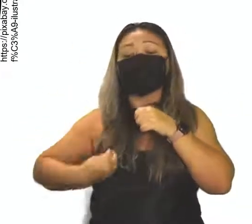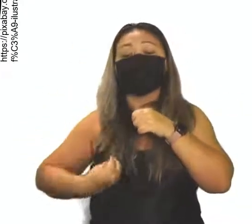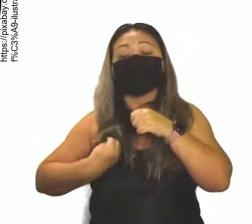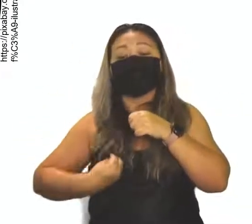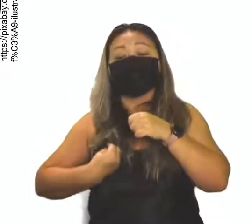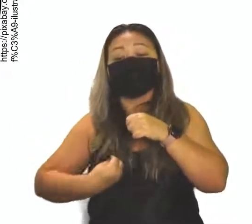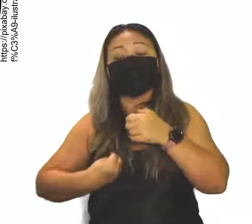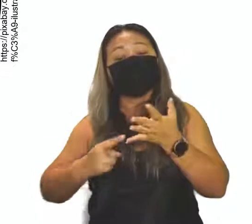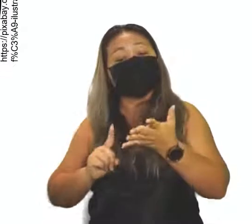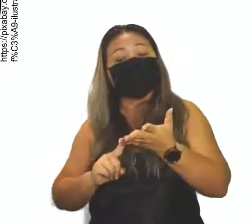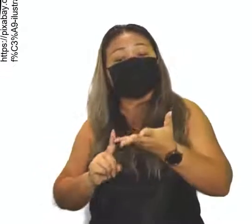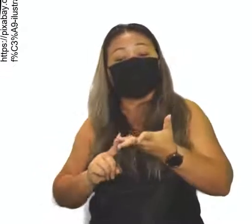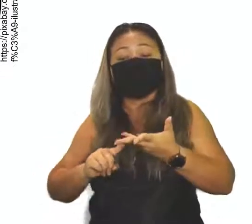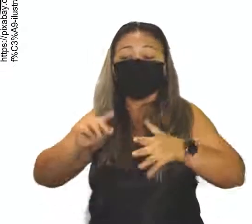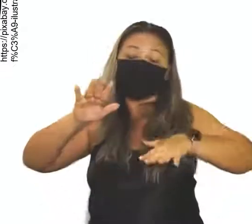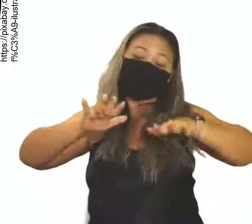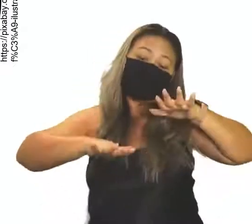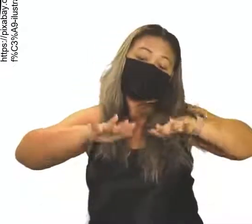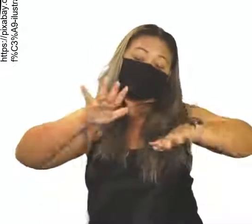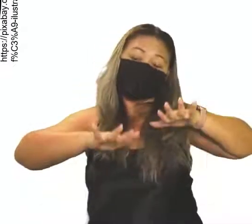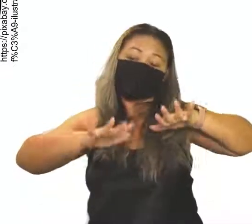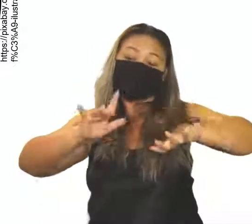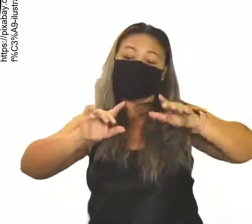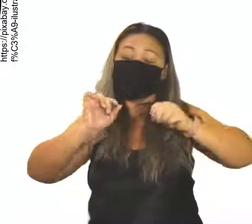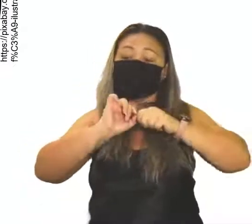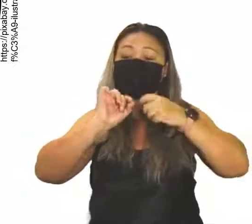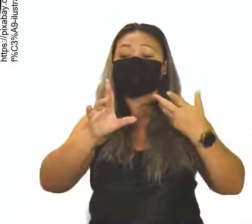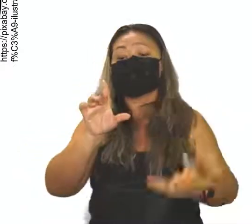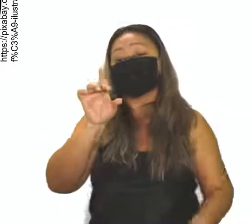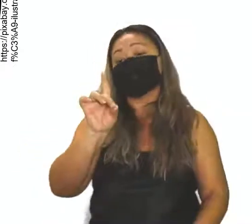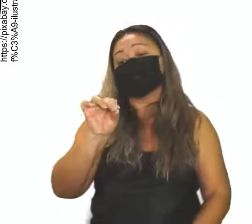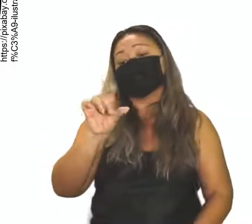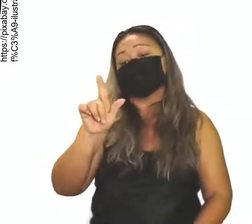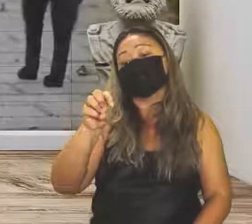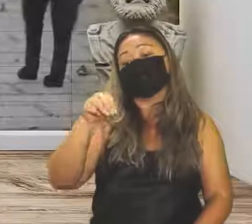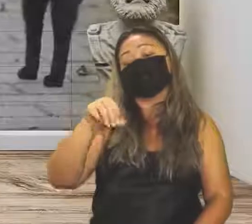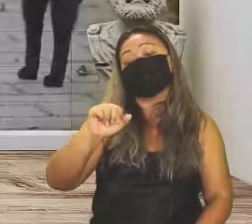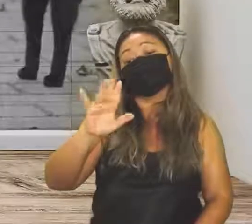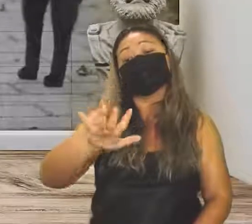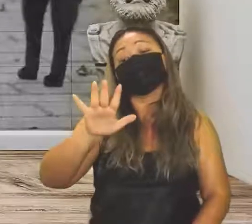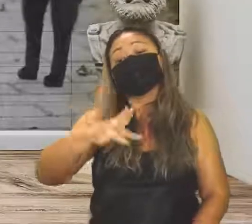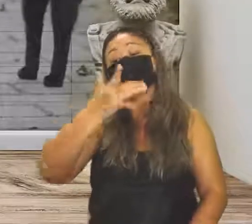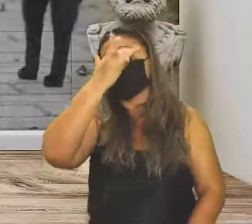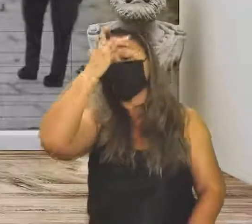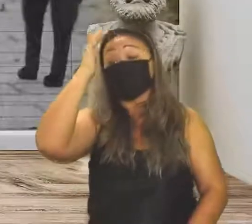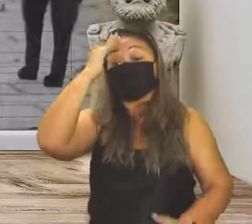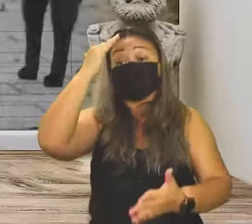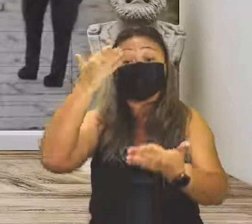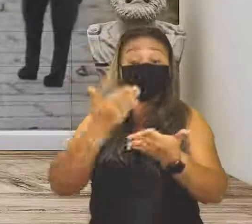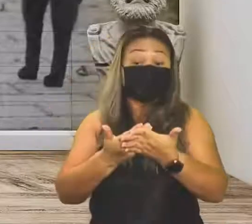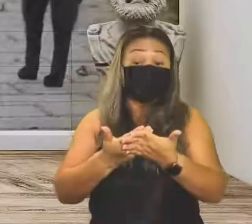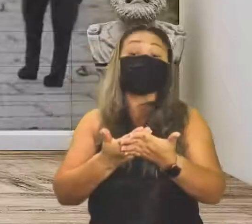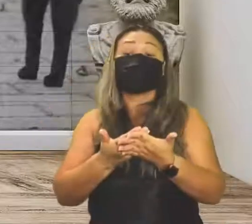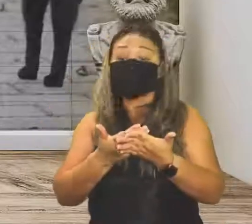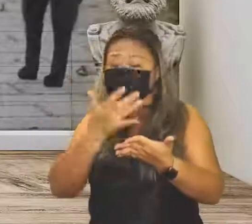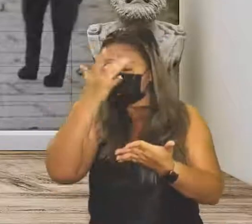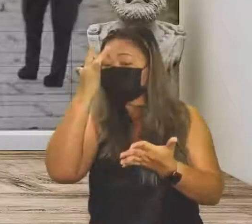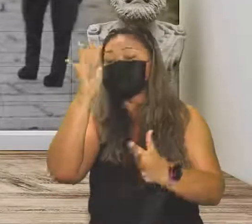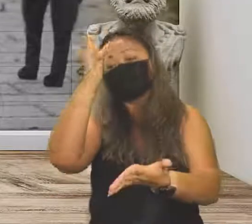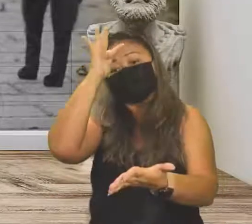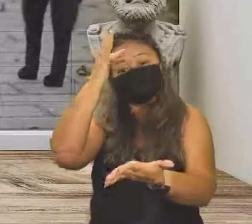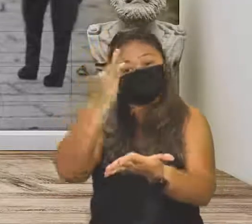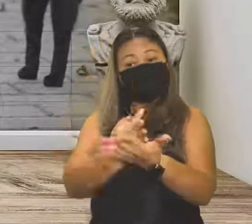vários, e alguns, né, pontos eles chamam de dogmas, ou seja, as pessoas acreditam, eu creio, né, eu tenho